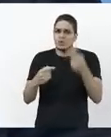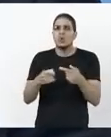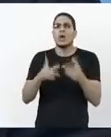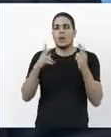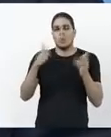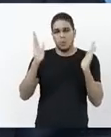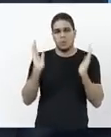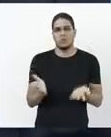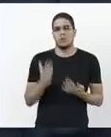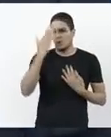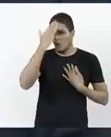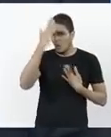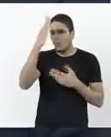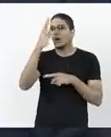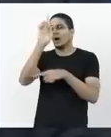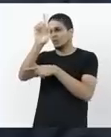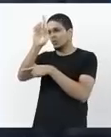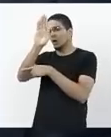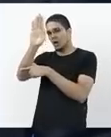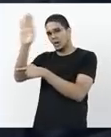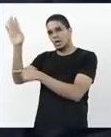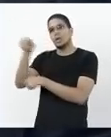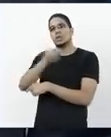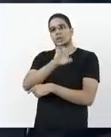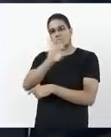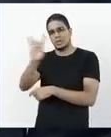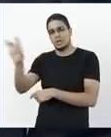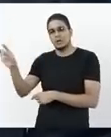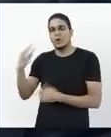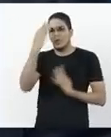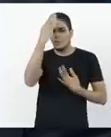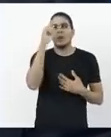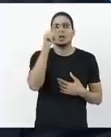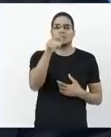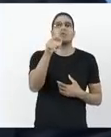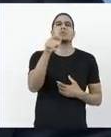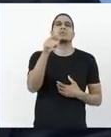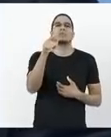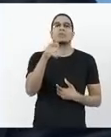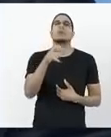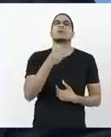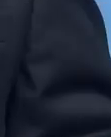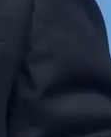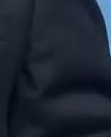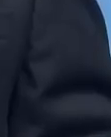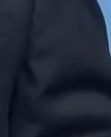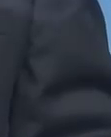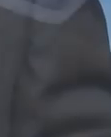Obrigado, candidatos. Obrigado a você pela audiência. Bom voto e boa noite.